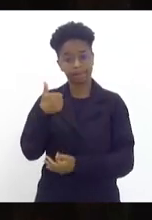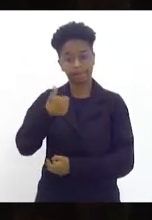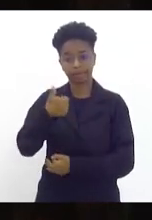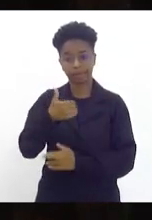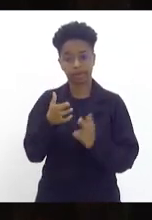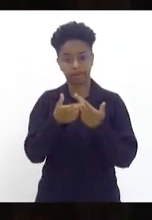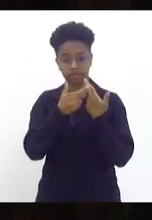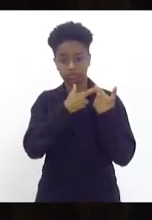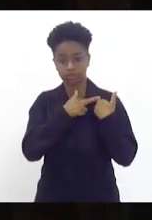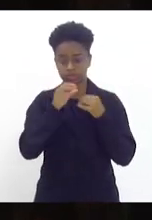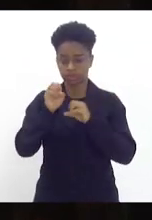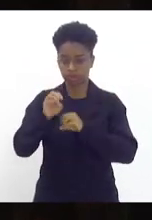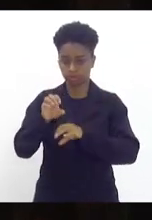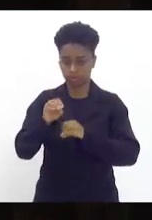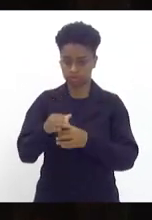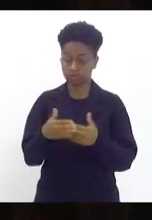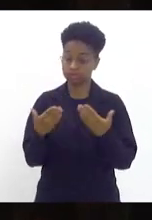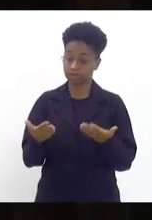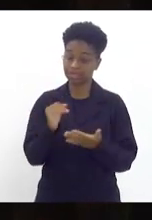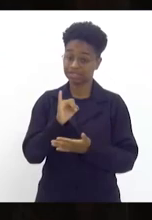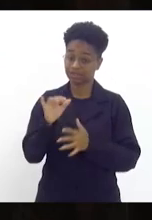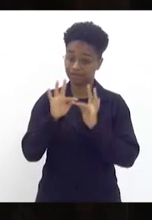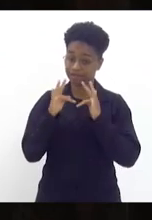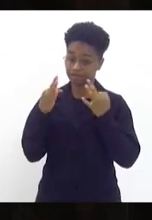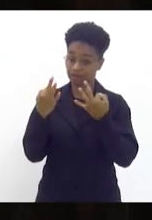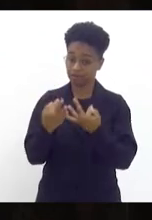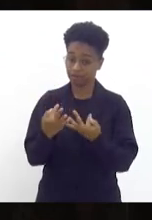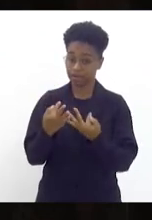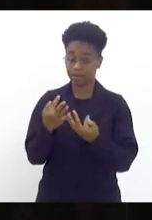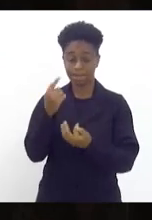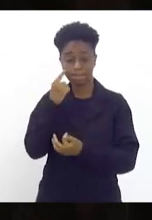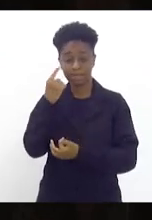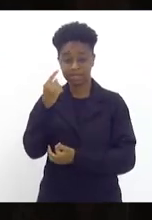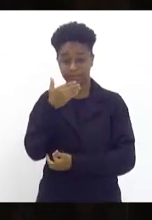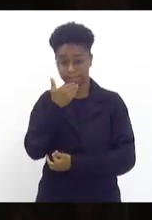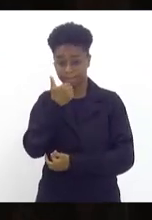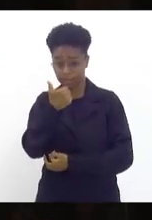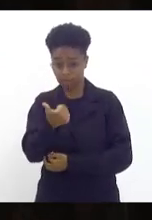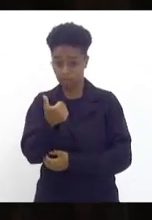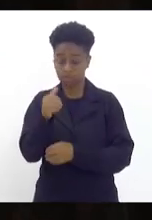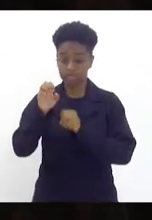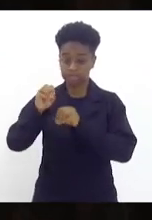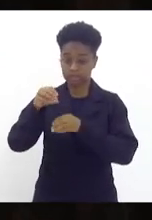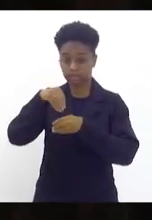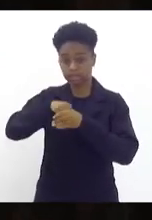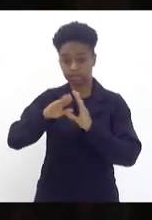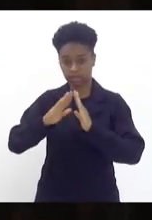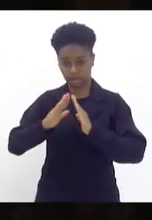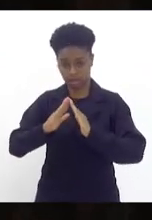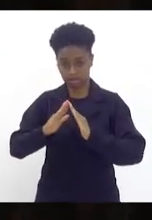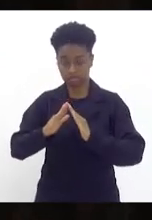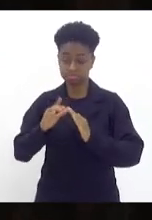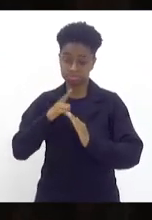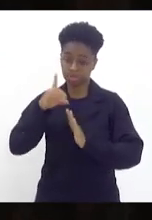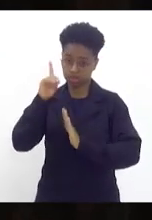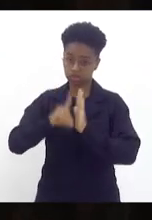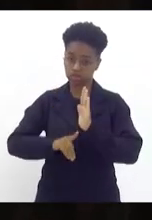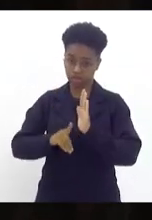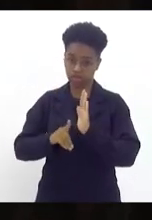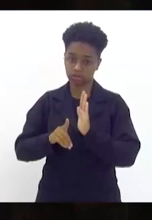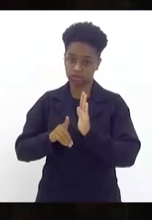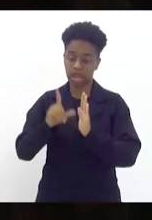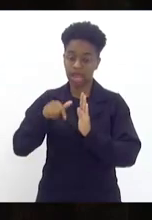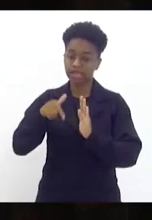responsável pela educação. Então, se a família achar que é melhor fazer o homeschooling, né, ela tem esse direito, é um